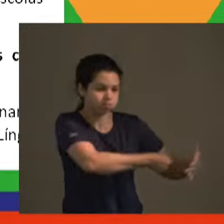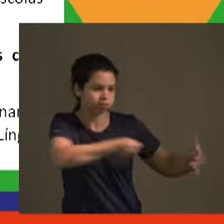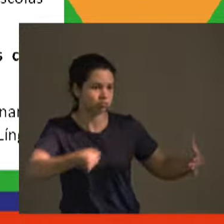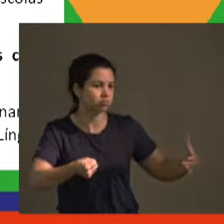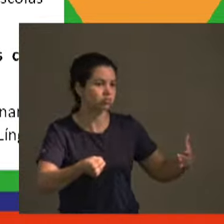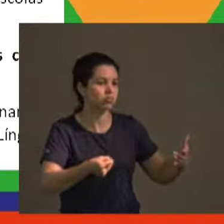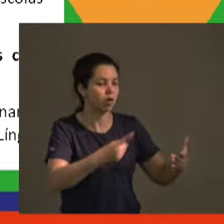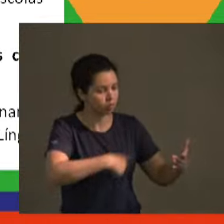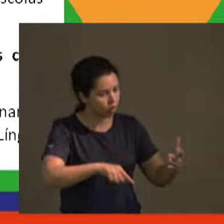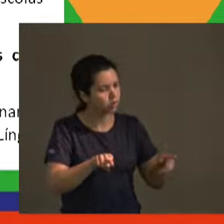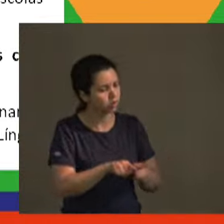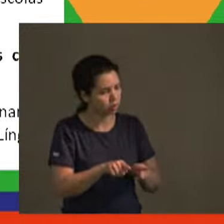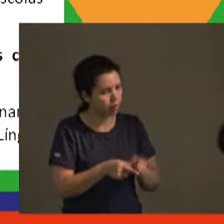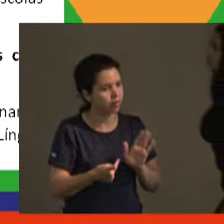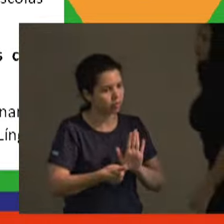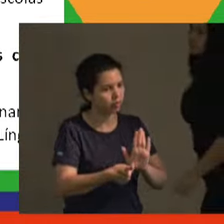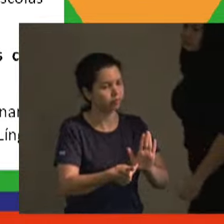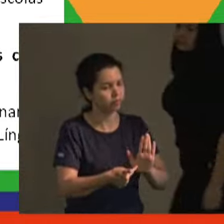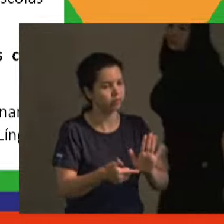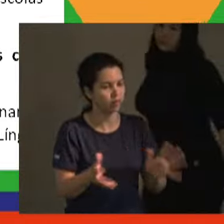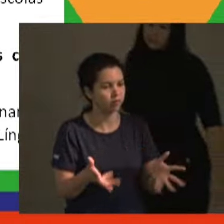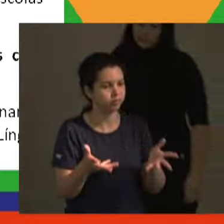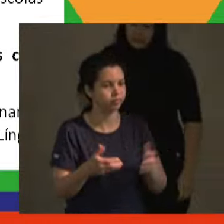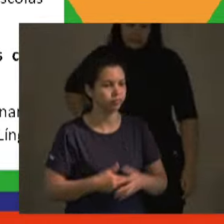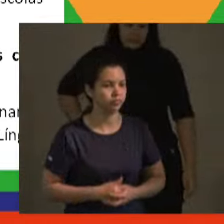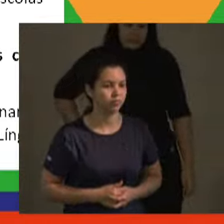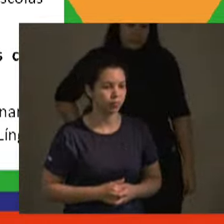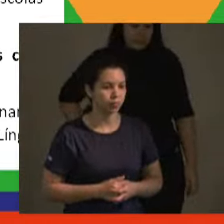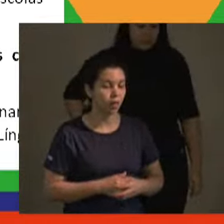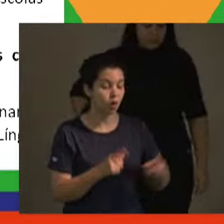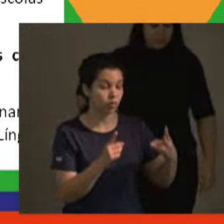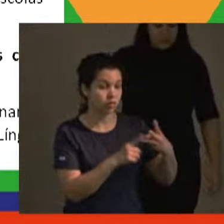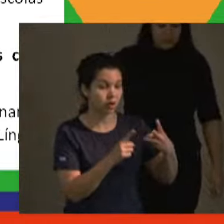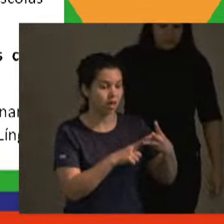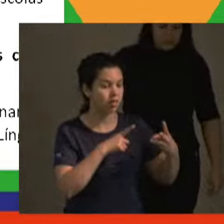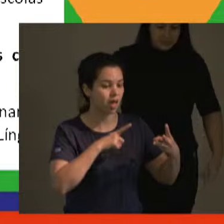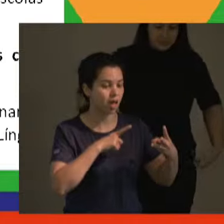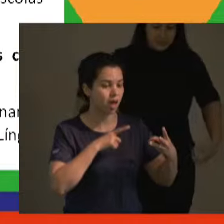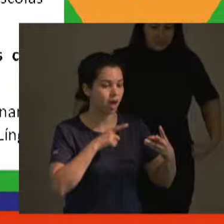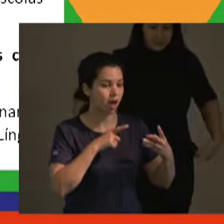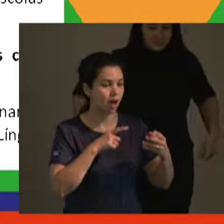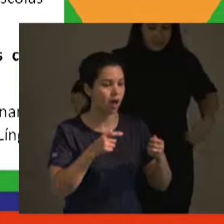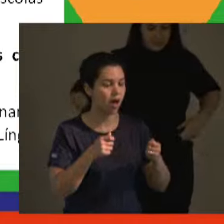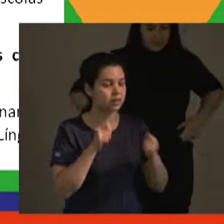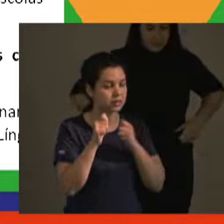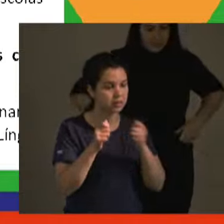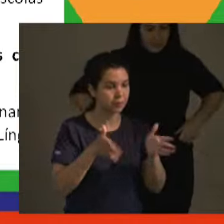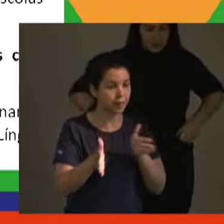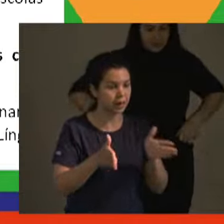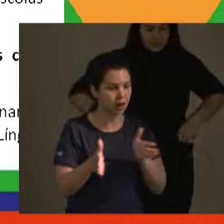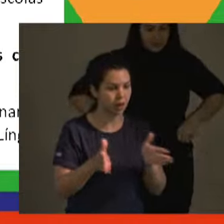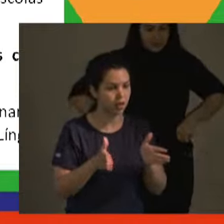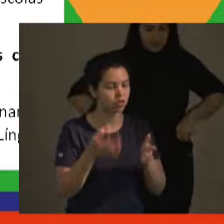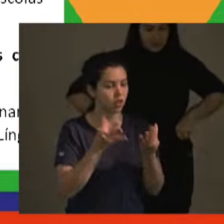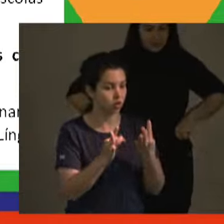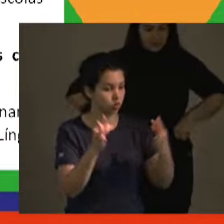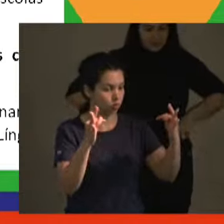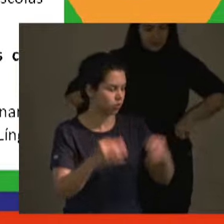com esse memorial. Já para o eixo 3, acessibilidade e tecnologia assistiva, evidenciamos.